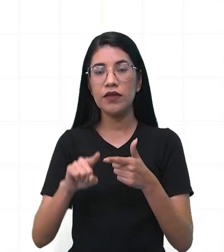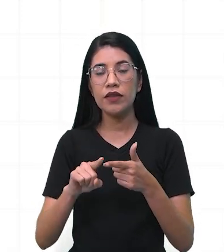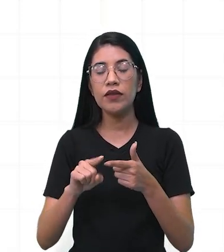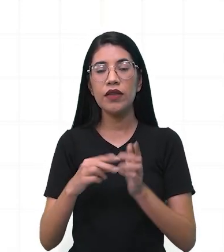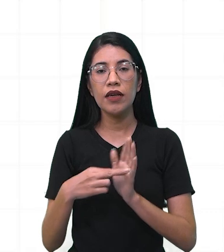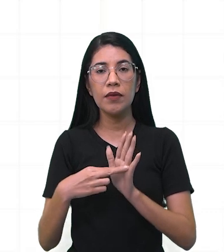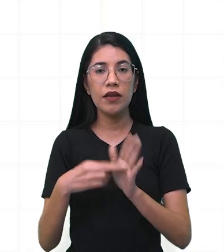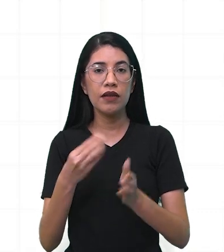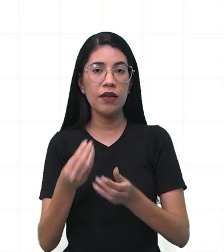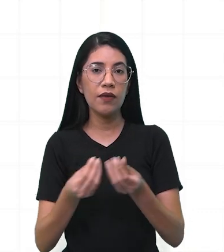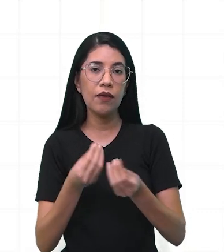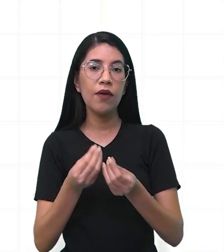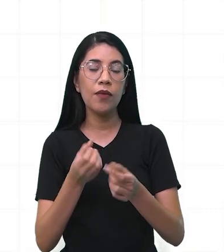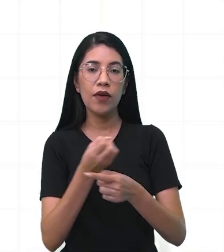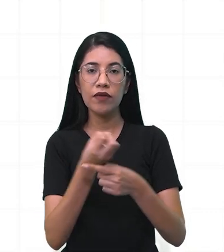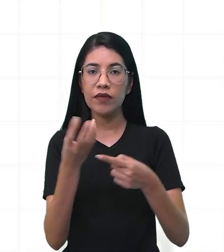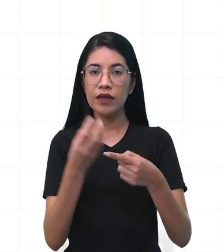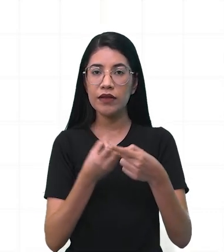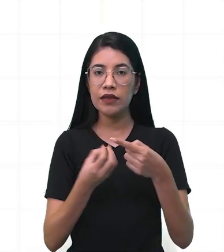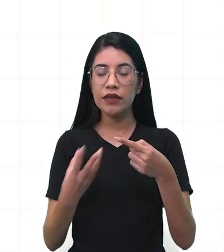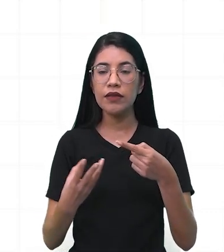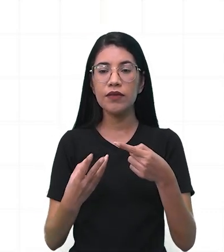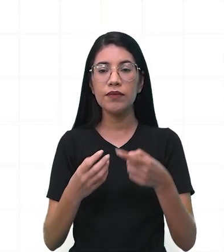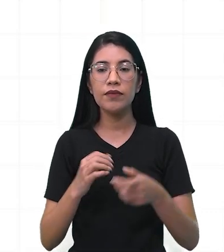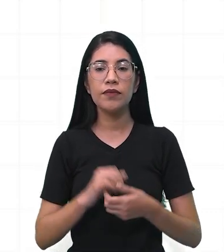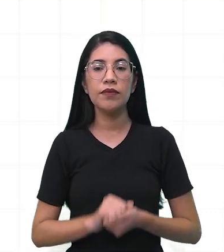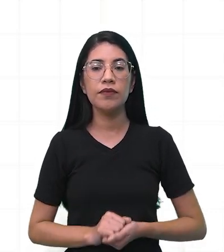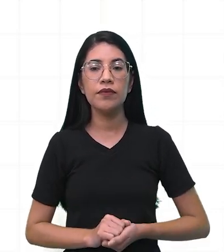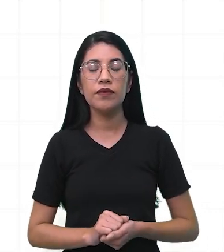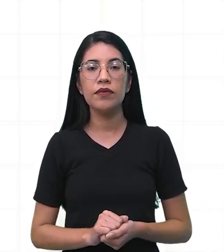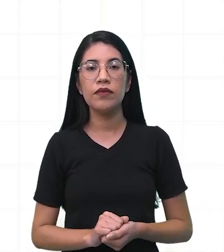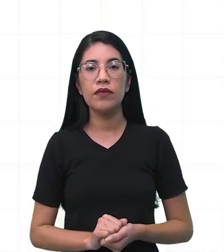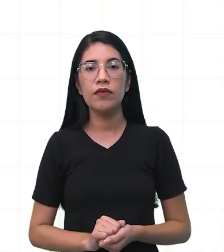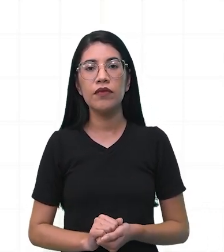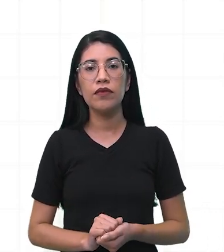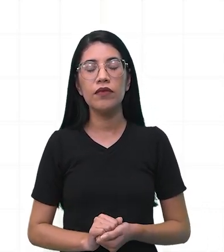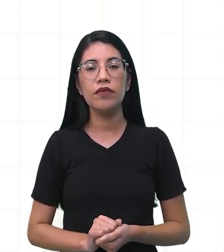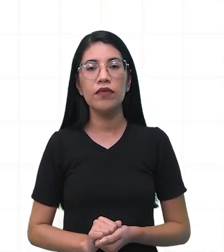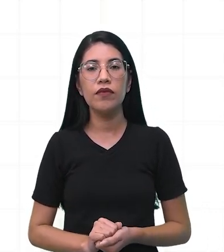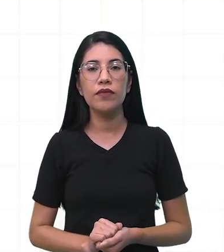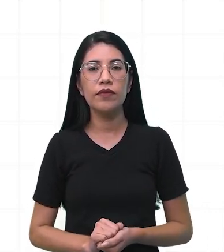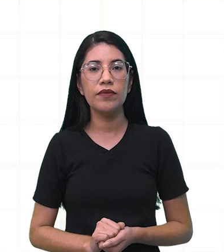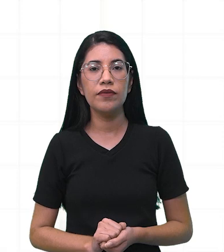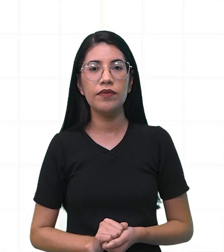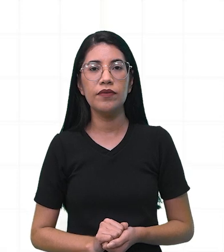gente representa isso em forma de fração. A quinta parte de um número.